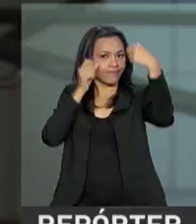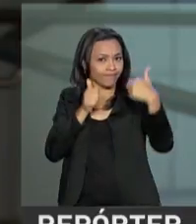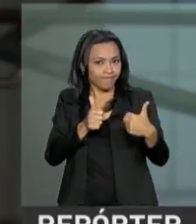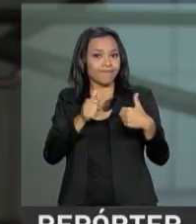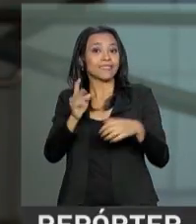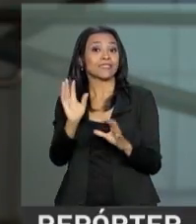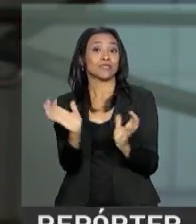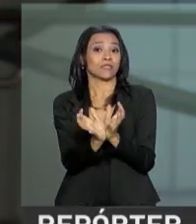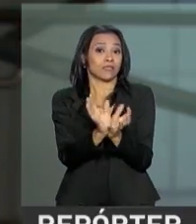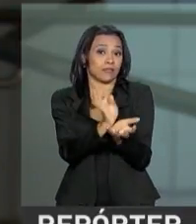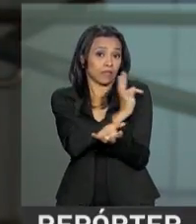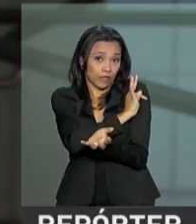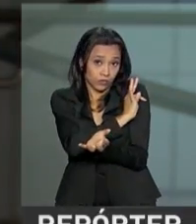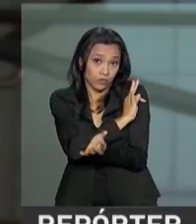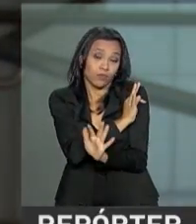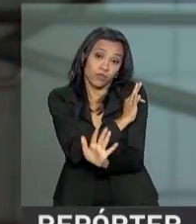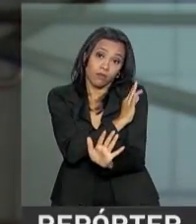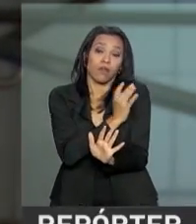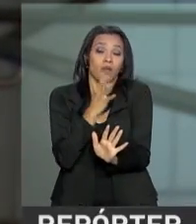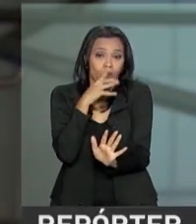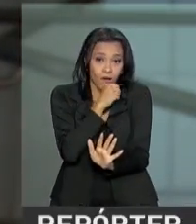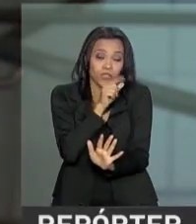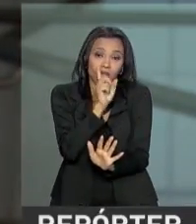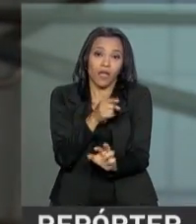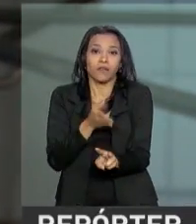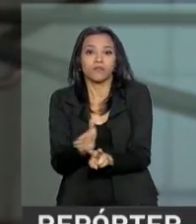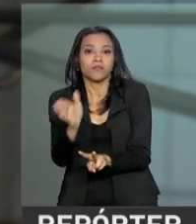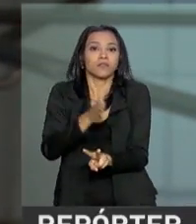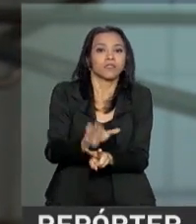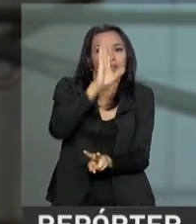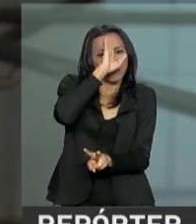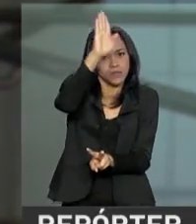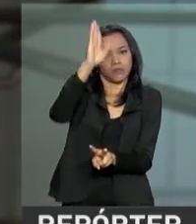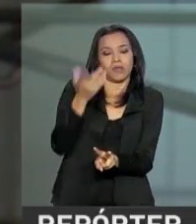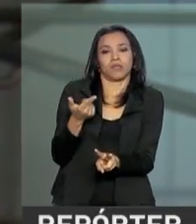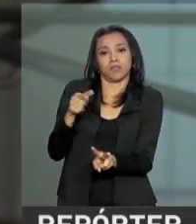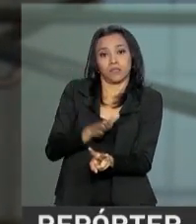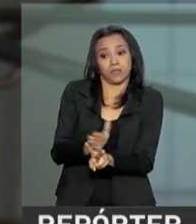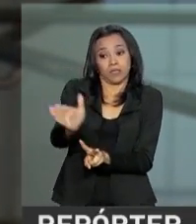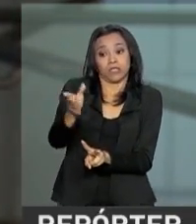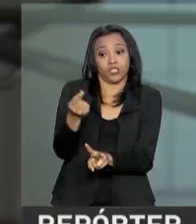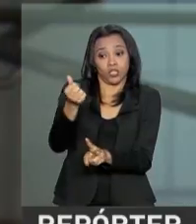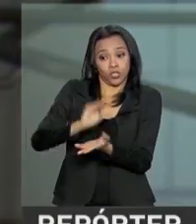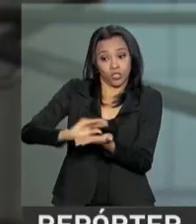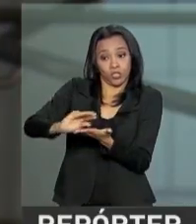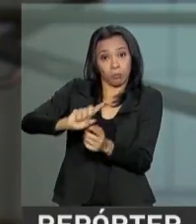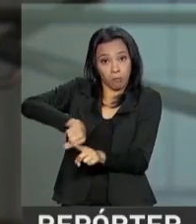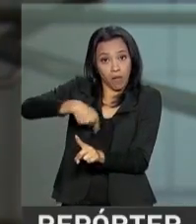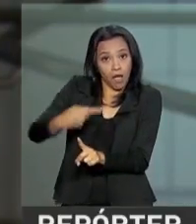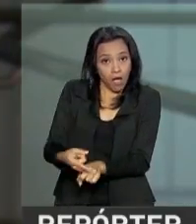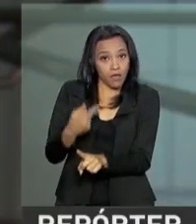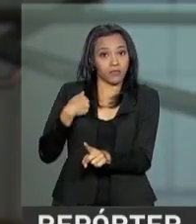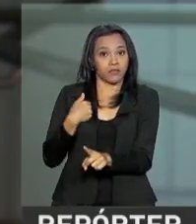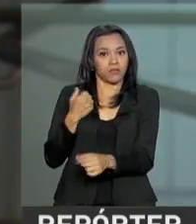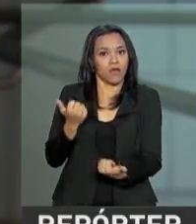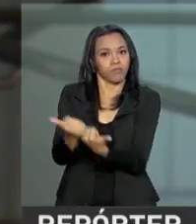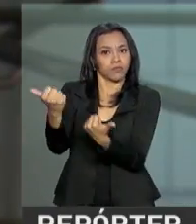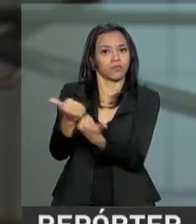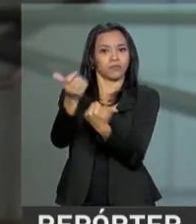técnico. Enfim, então acho que esses são os dois principais legados: um Ministério que investe mais, que impacta